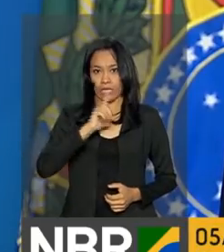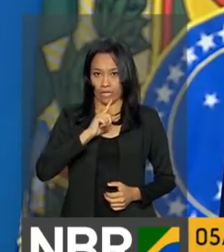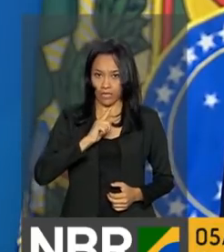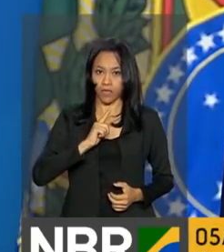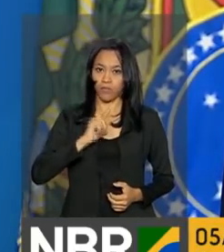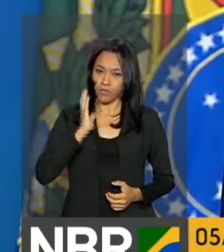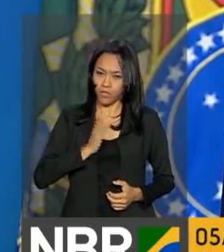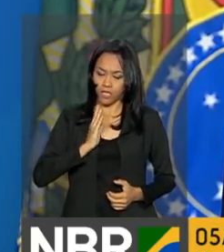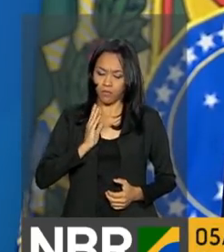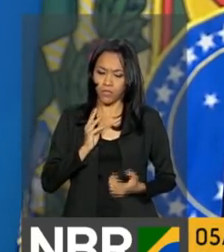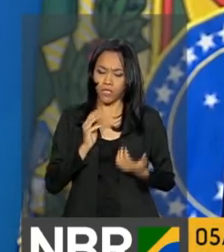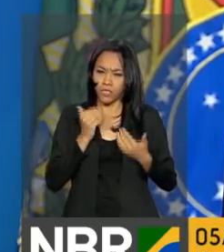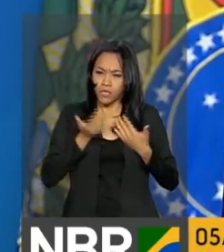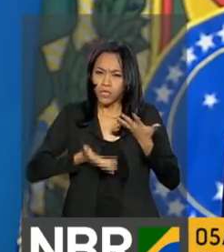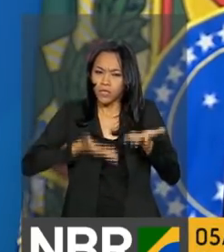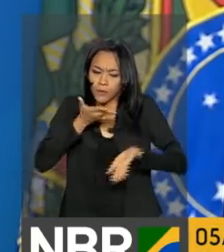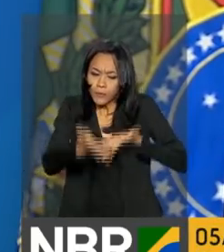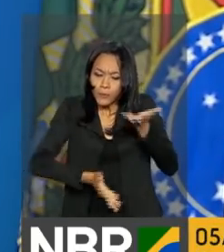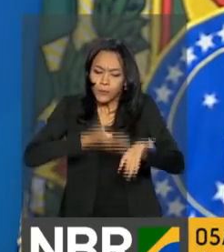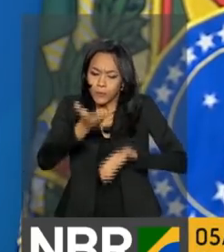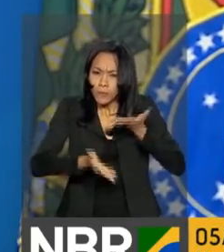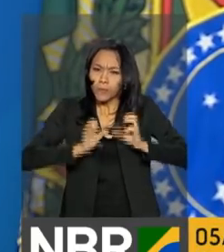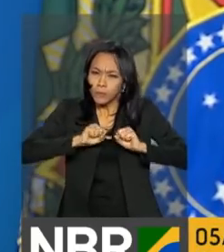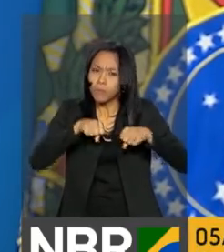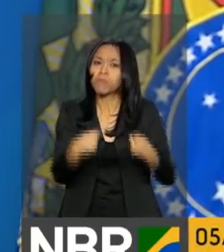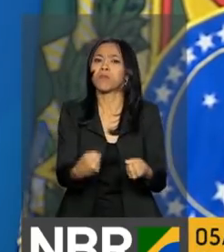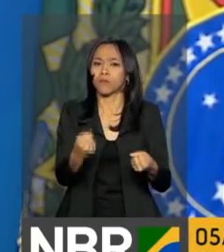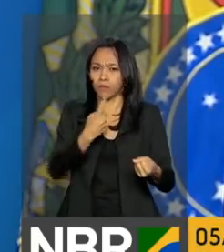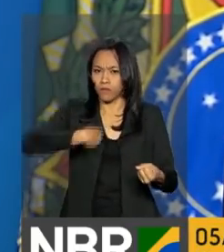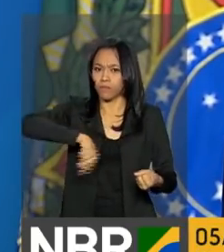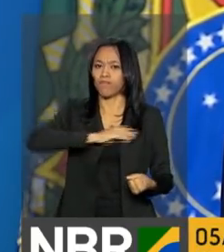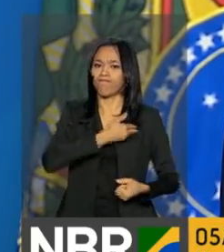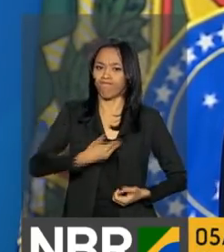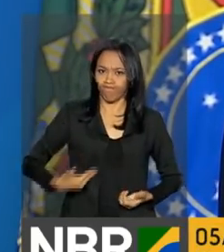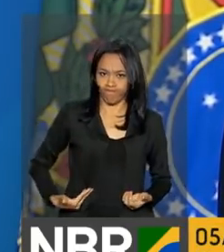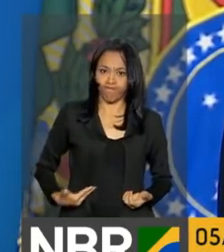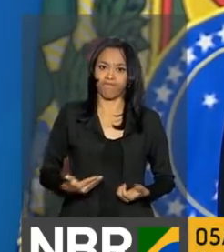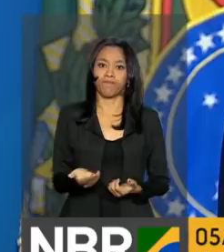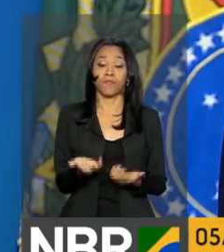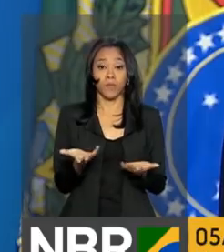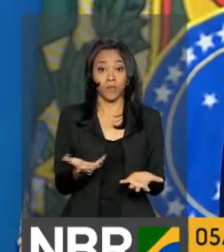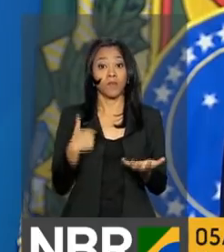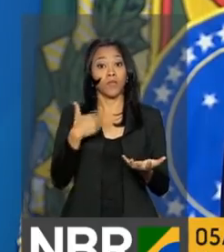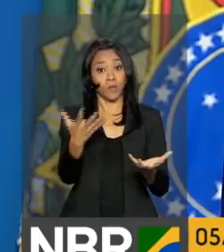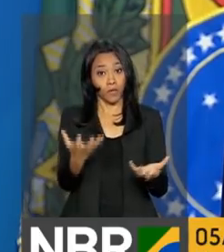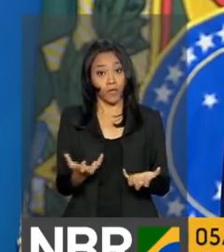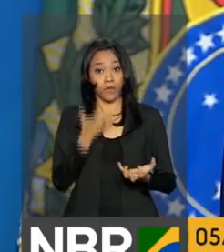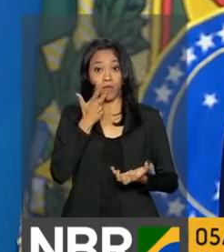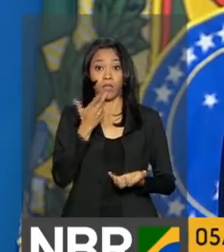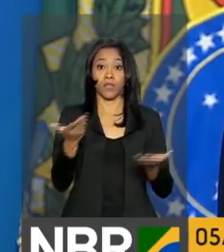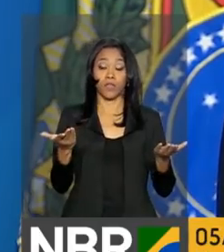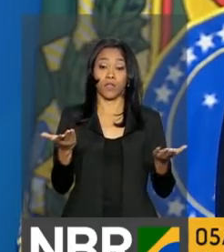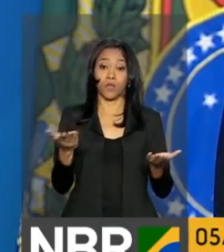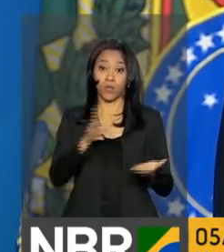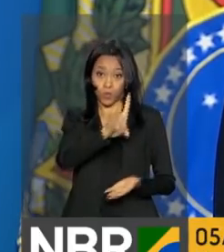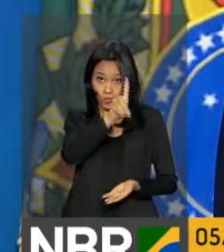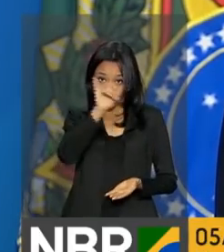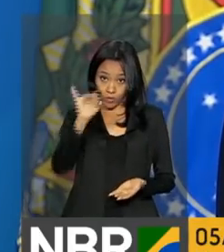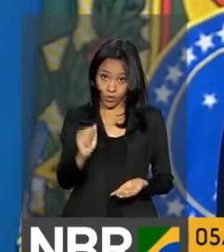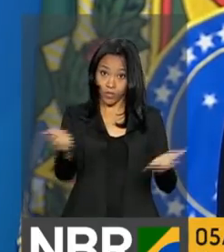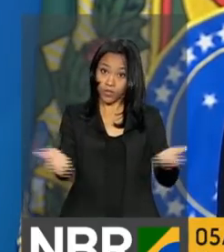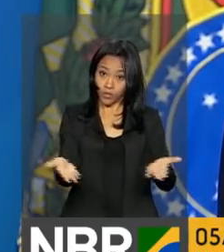disso com muito empenho com muito empenho e eu quero dizer que o dia de hoje vou ser